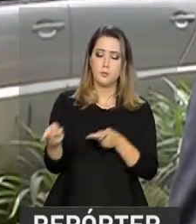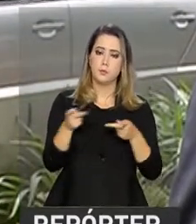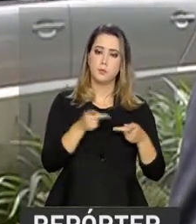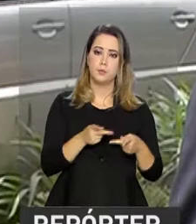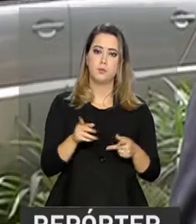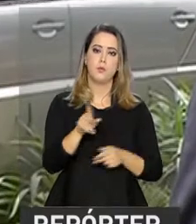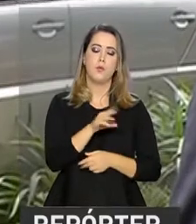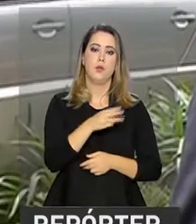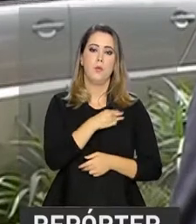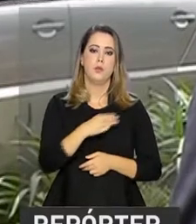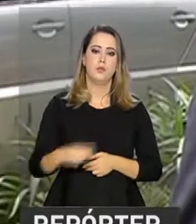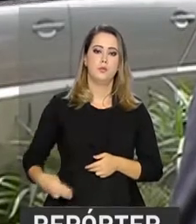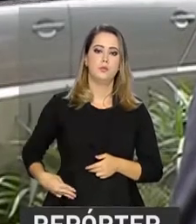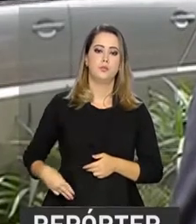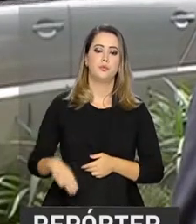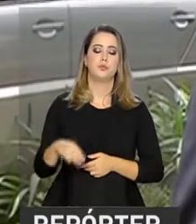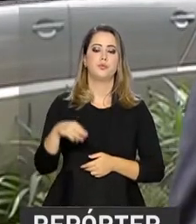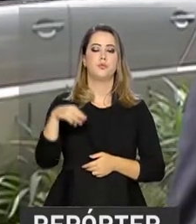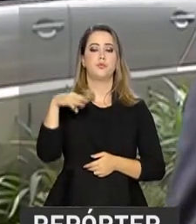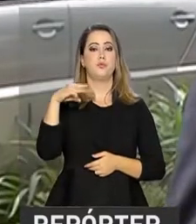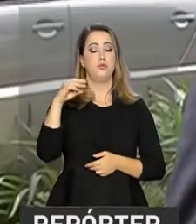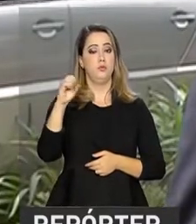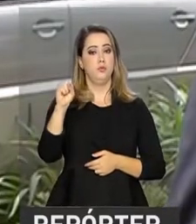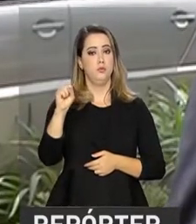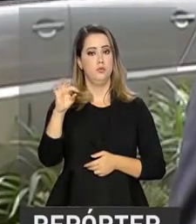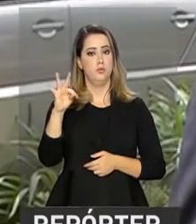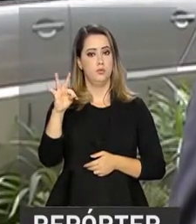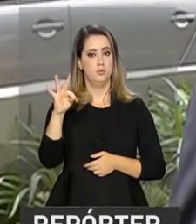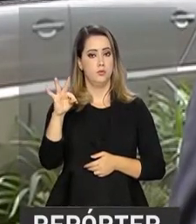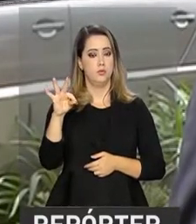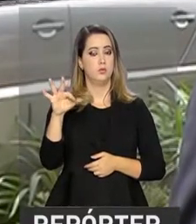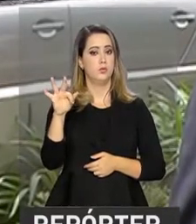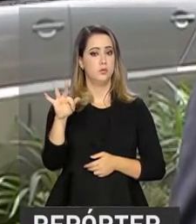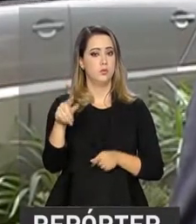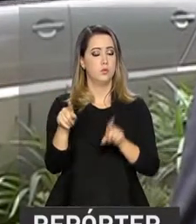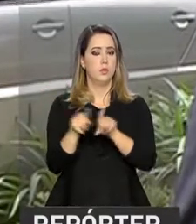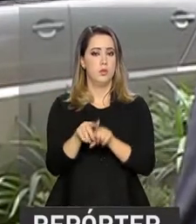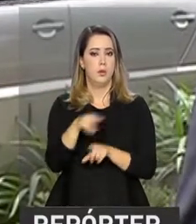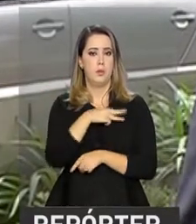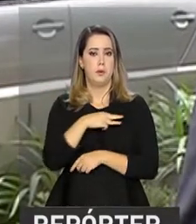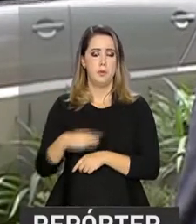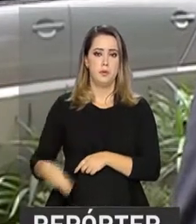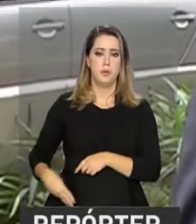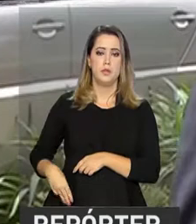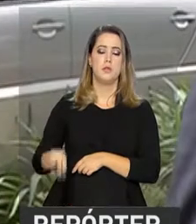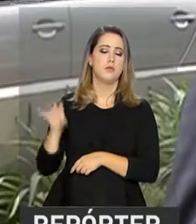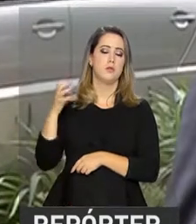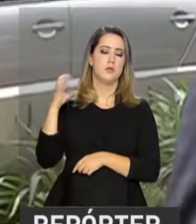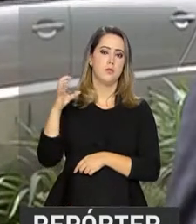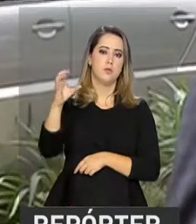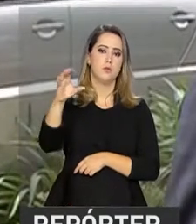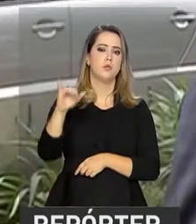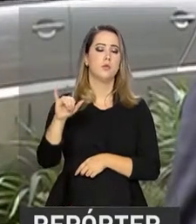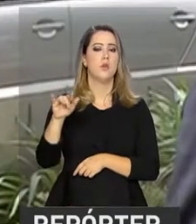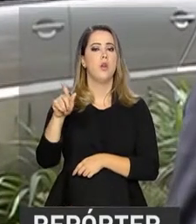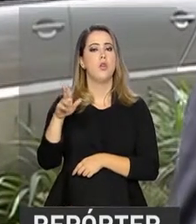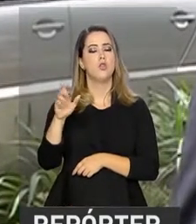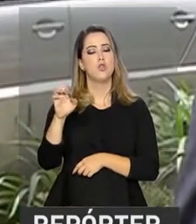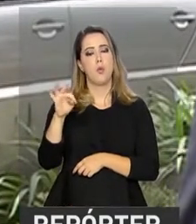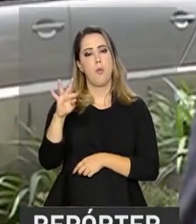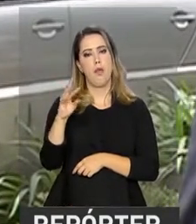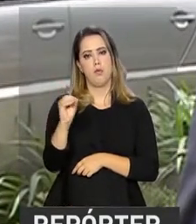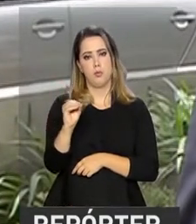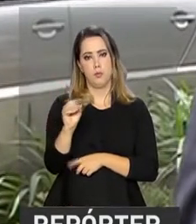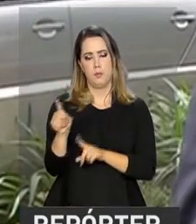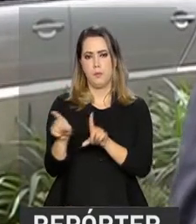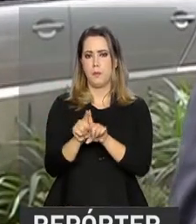a do ministro do Supremo Tribunal Federal, Alexandre de Moraes, e do ministro da Ciência, Tecnologia, Inovações e Comunicações, Gilberto Kassab.